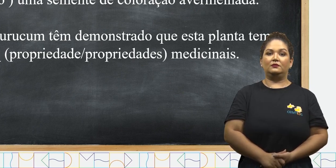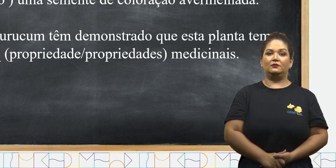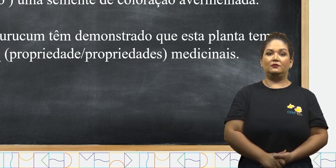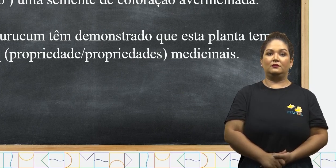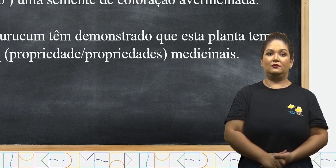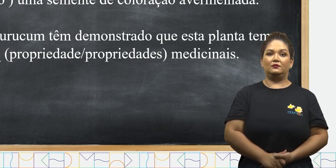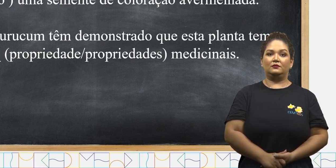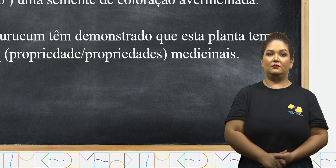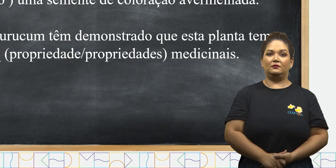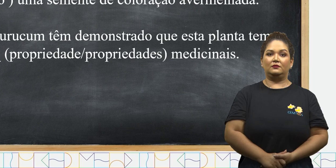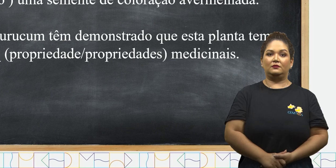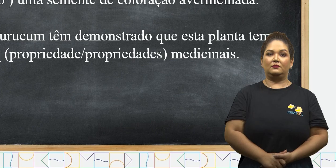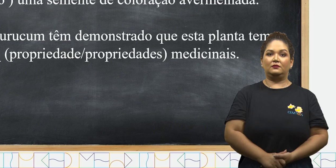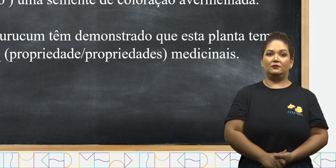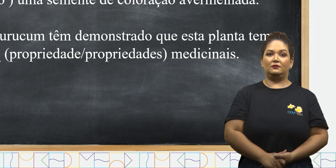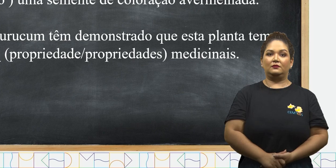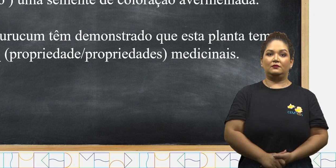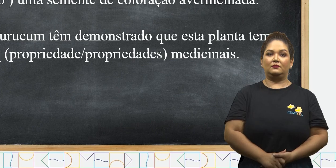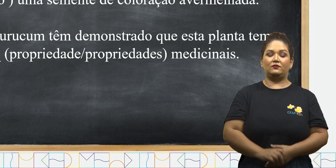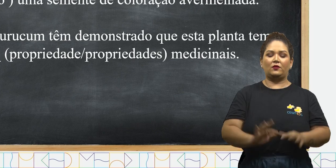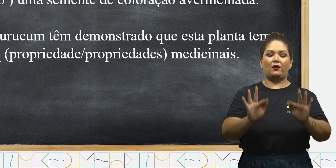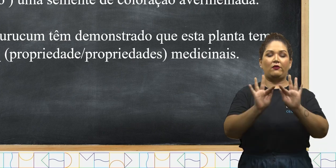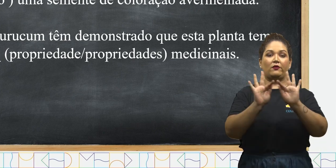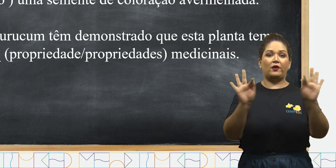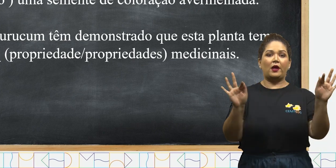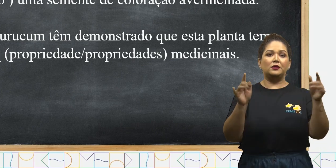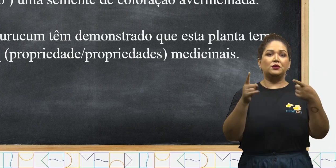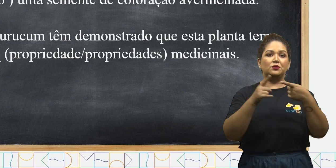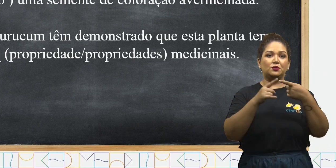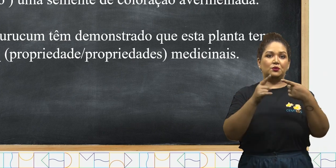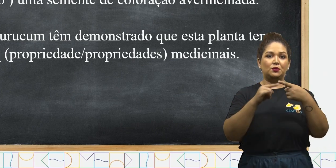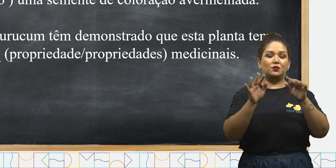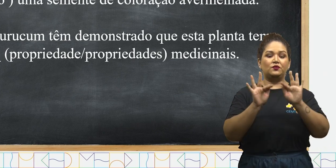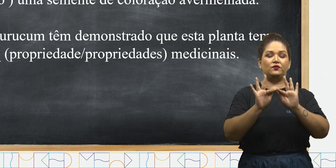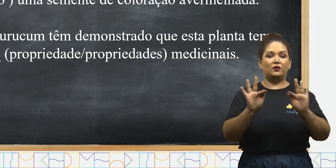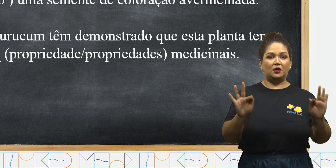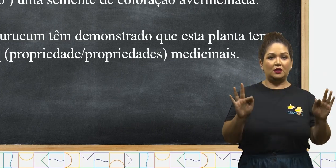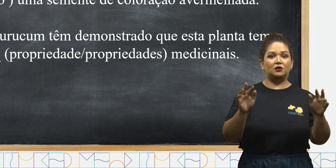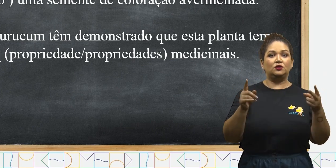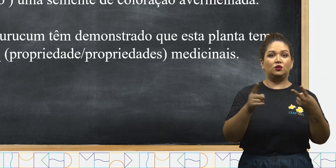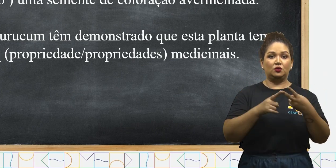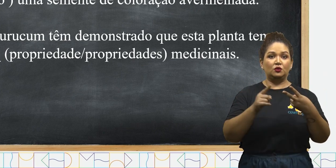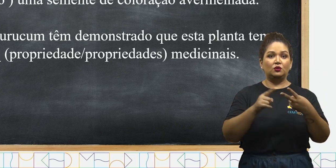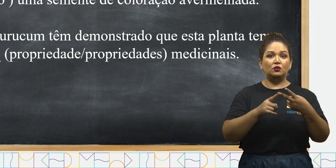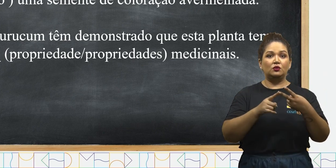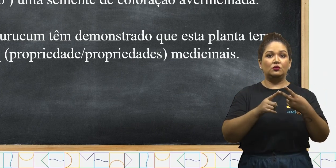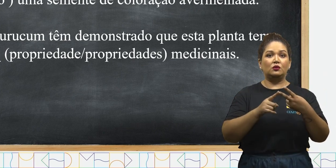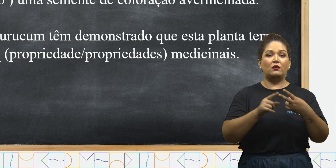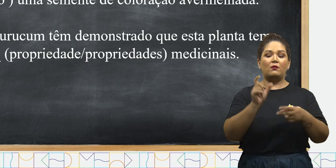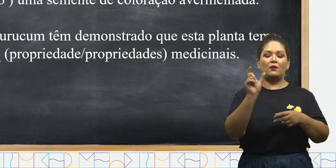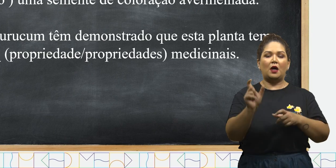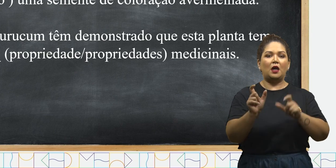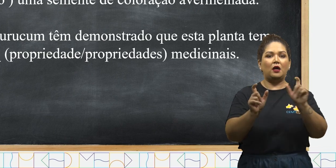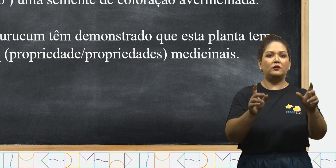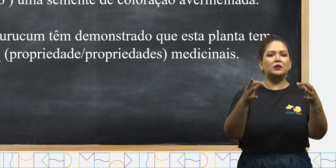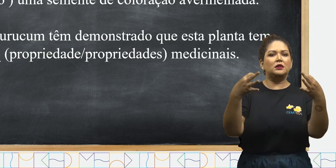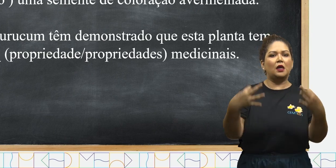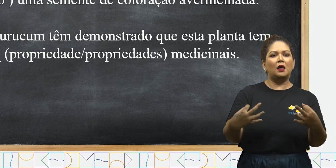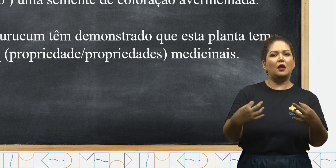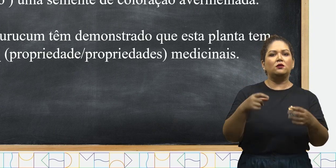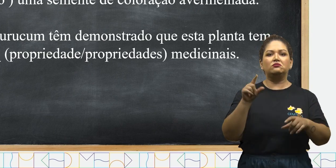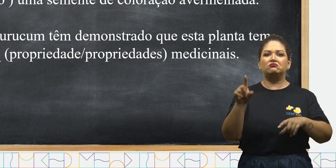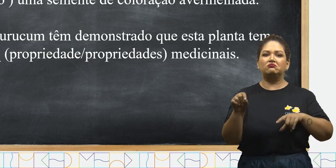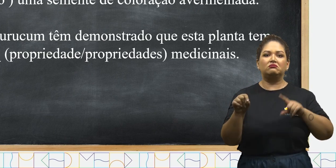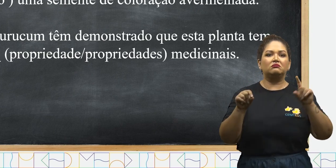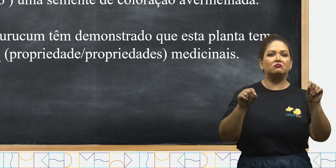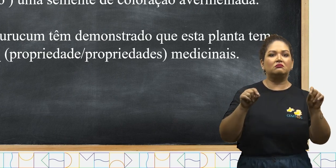propriedades medicinais. Quais são as palavras adequadas nestas frases, aluno